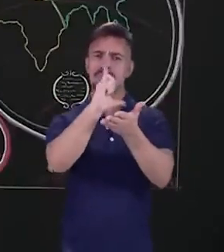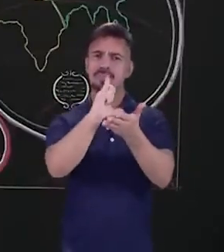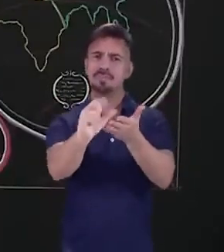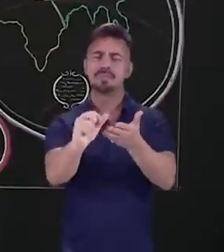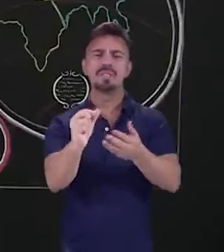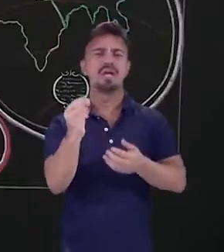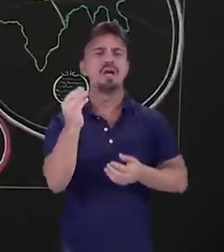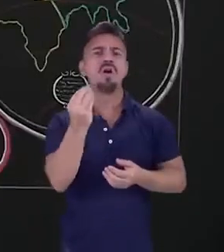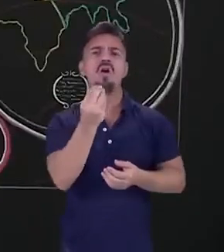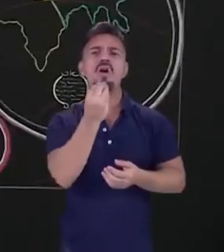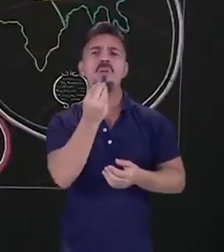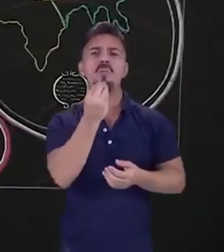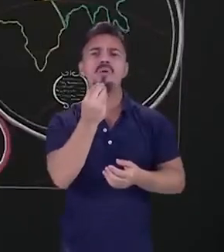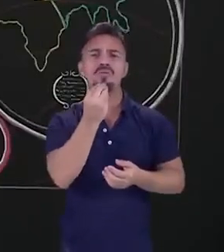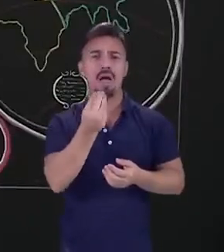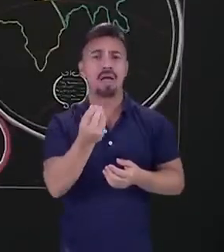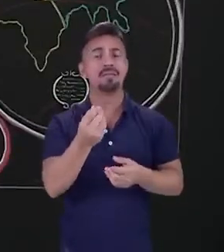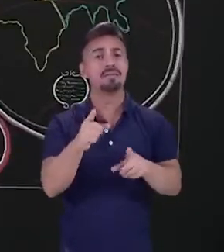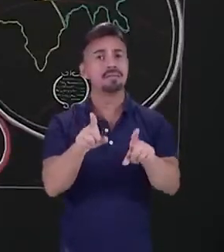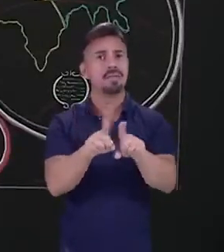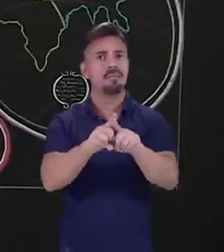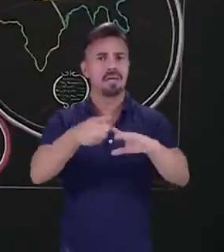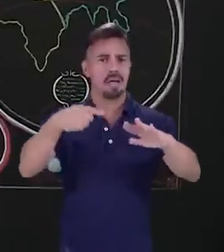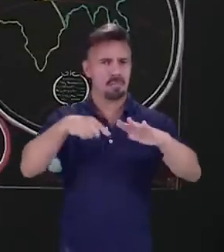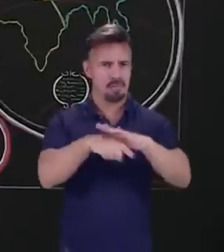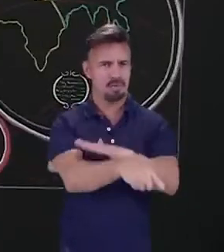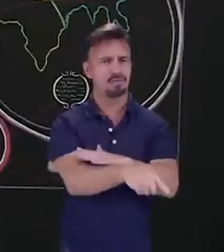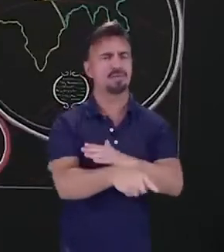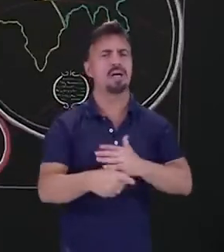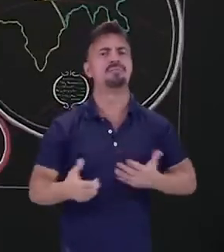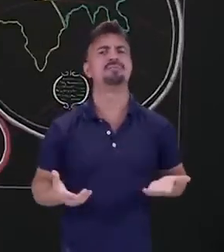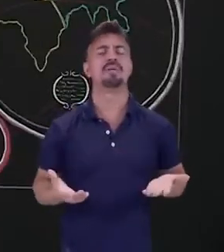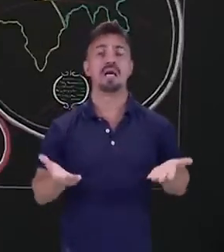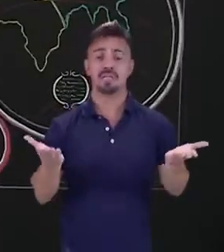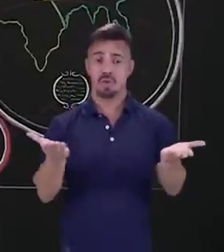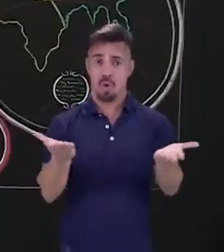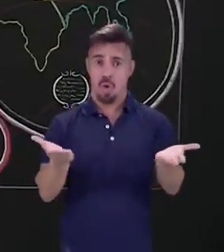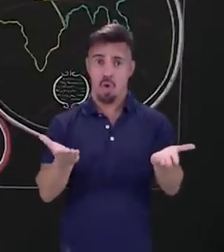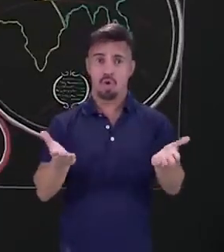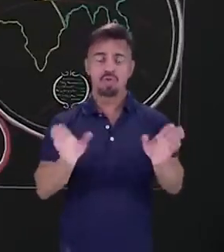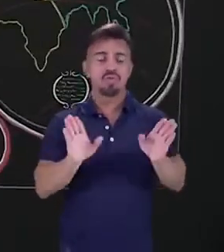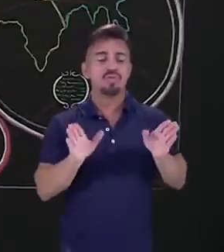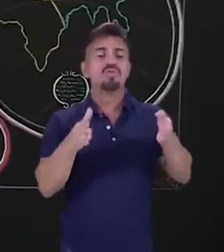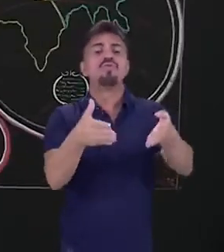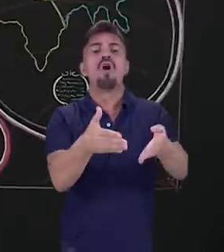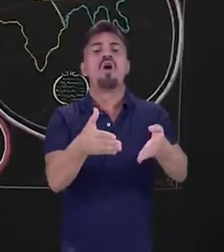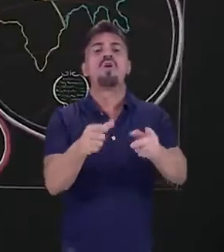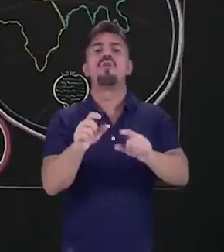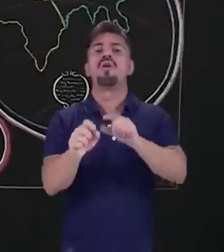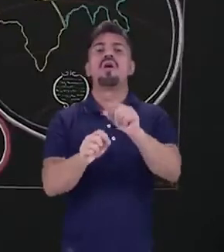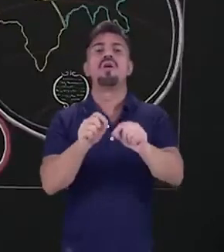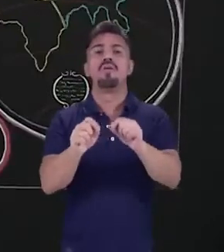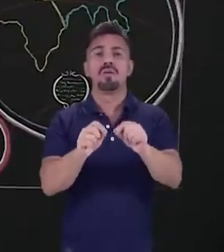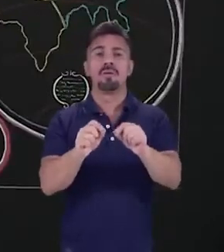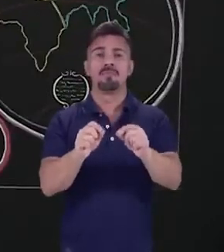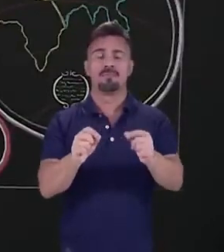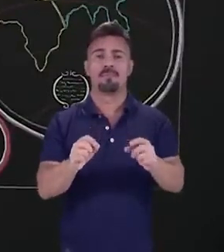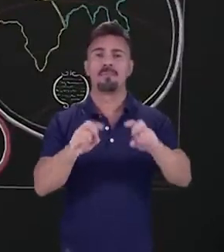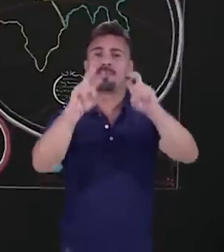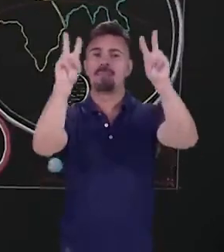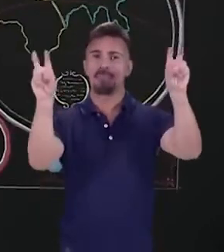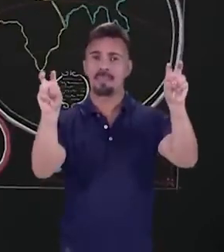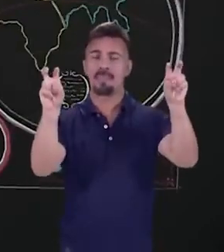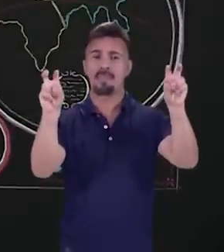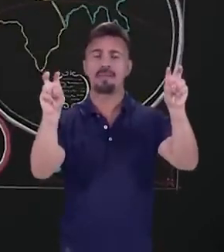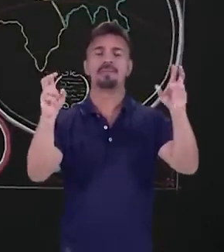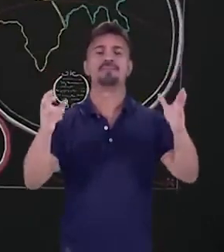você vai ter outras oportunidades para aprofundar. Só que o nosso enfoque hoje, o nosso foco, a nossa entrada nesse tema vai ser por